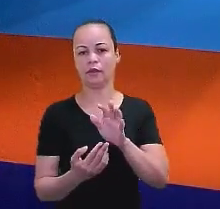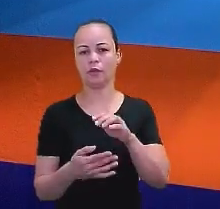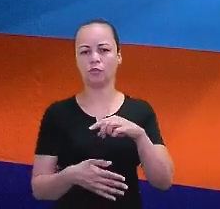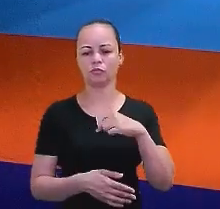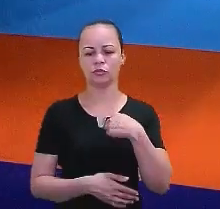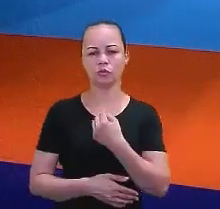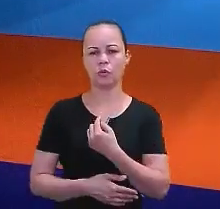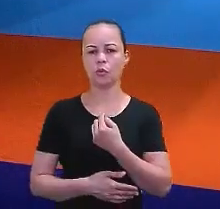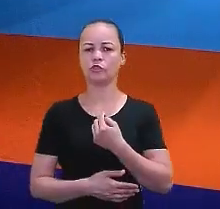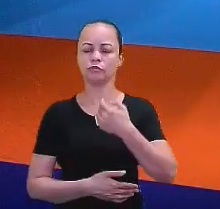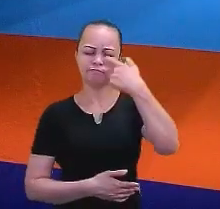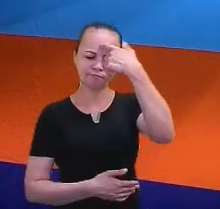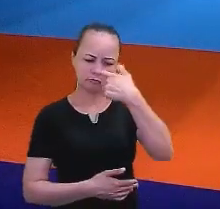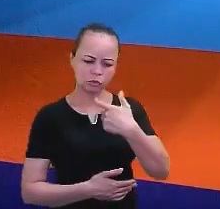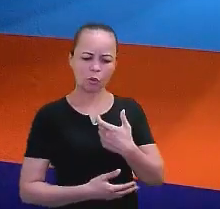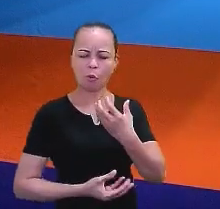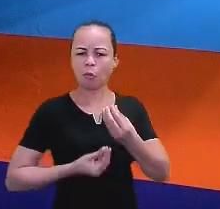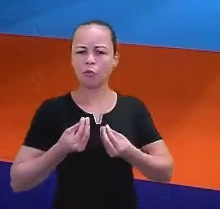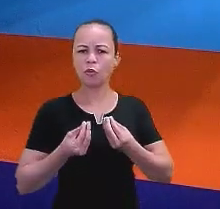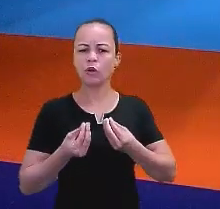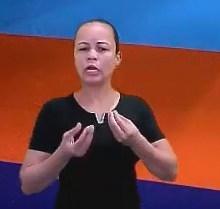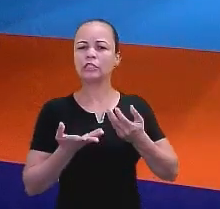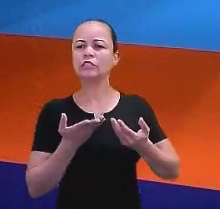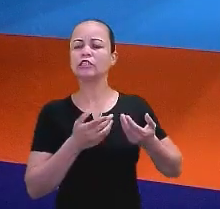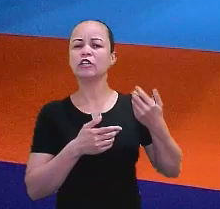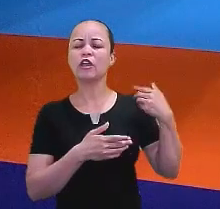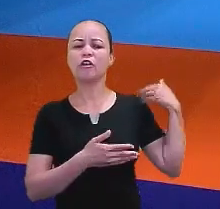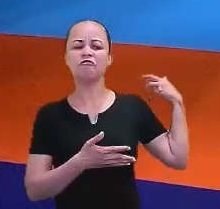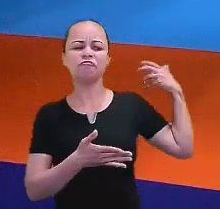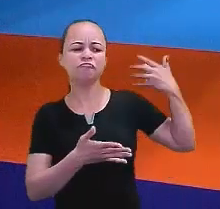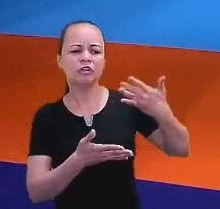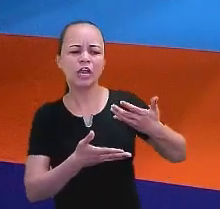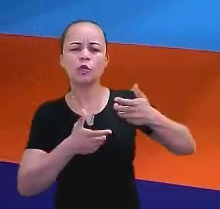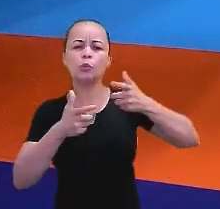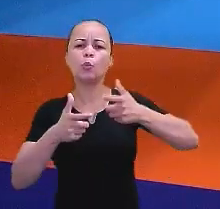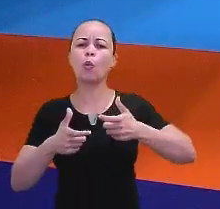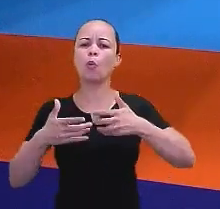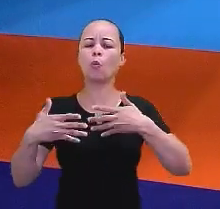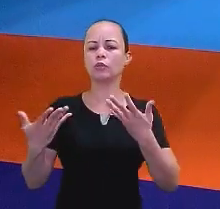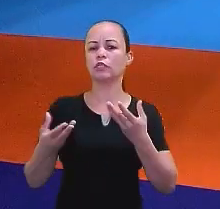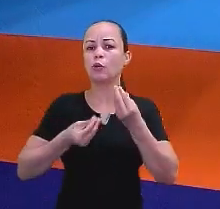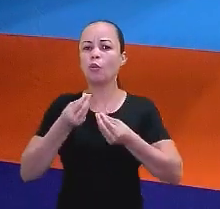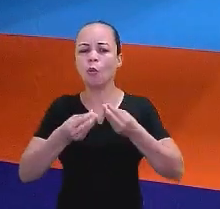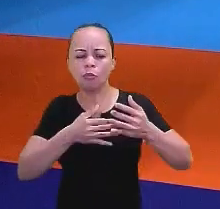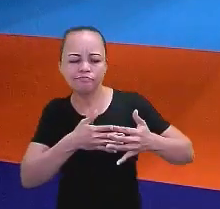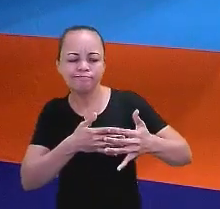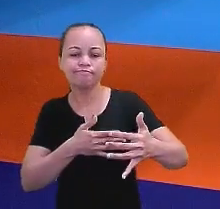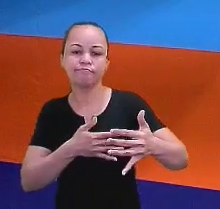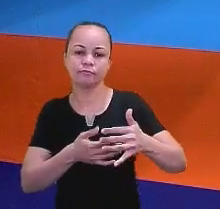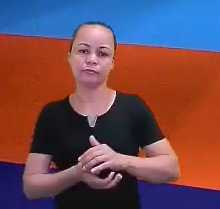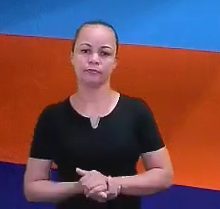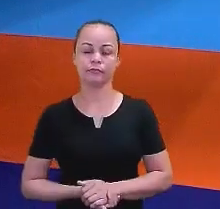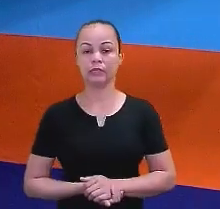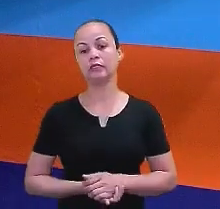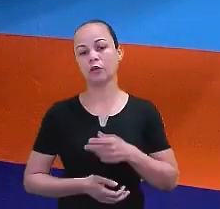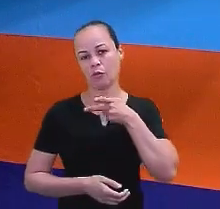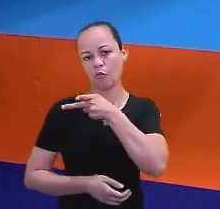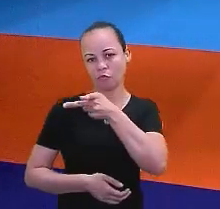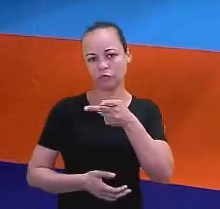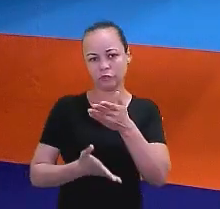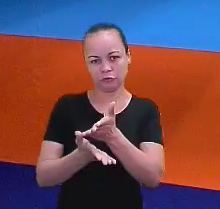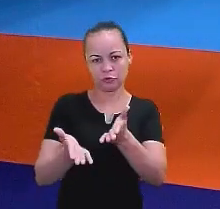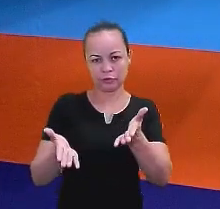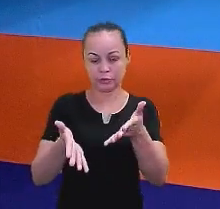quem nós somos, de onde nós viemos e para onde podemos estar encaminhando. Então, eu vou convidar vocês